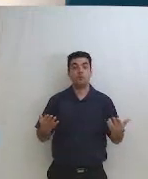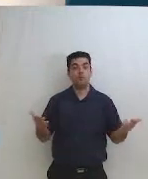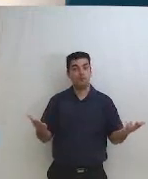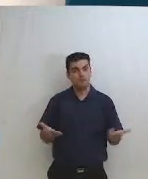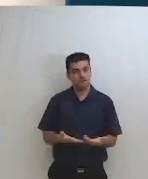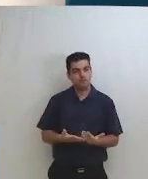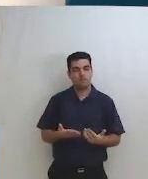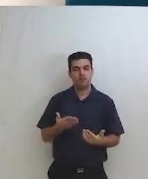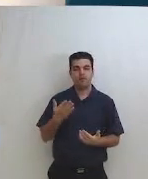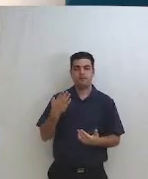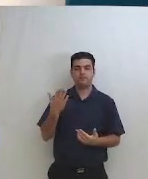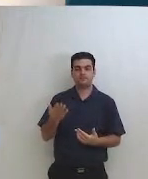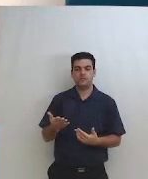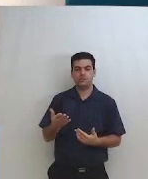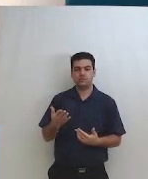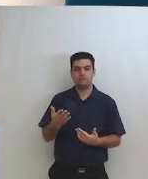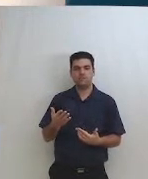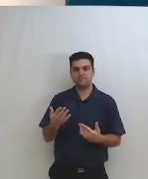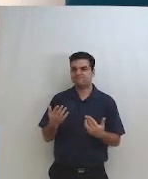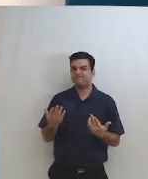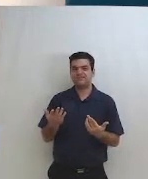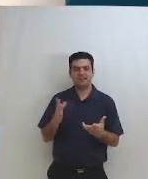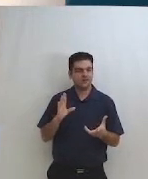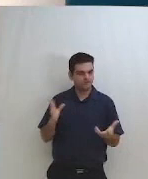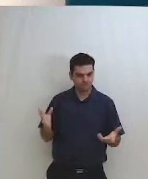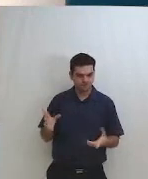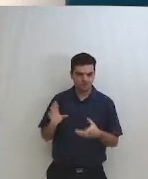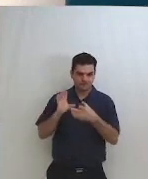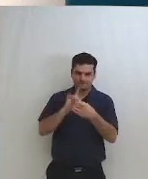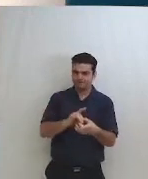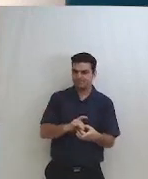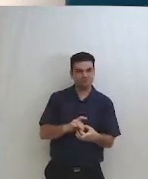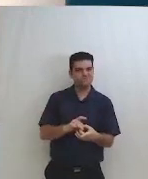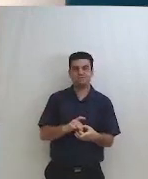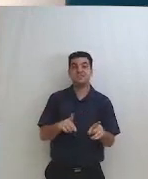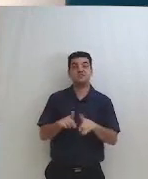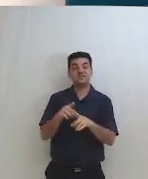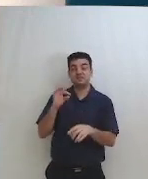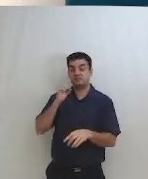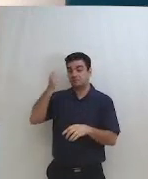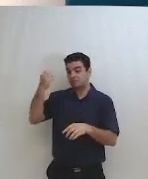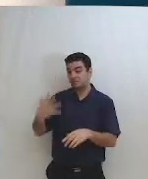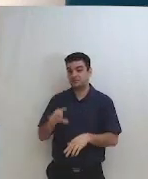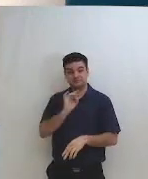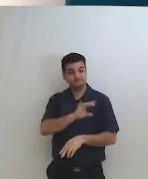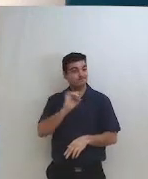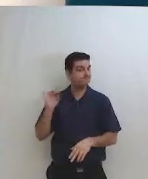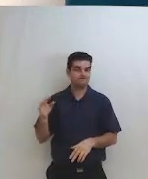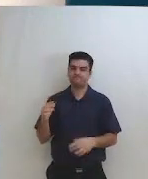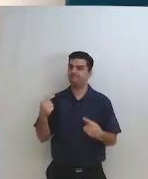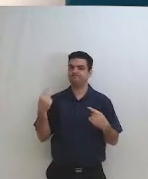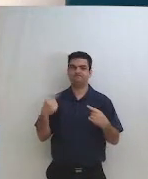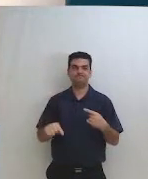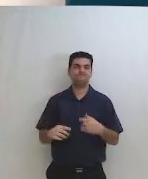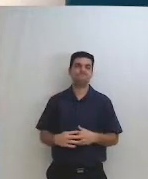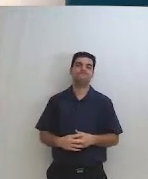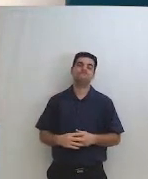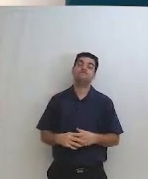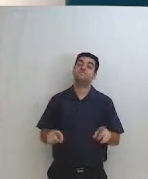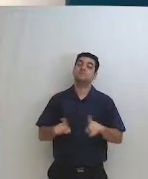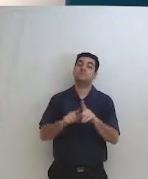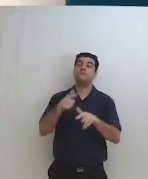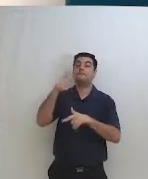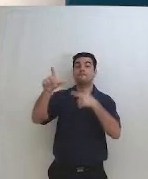do nexo de causalidade com os depoimentos, que é bastante cristalino, e demais provas que carreiam os